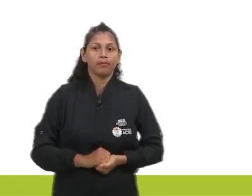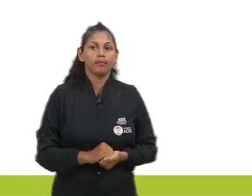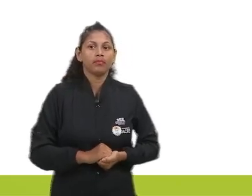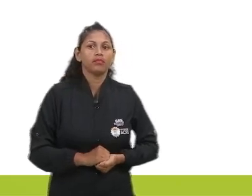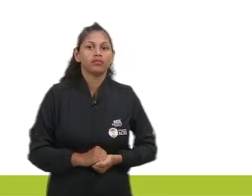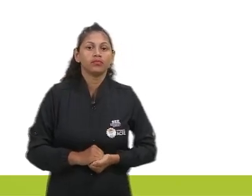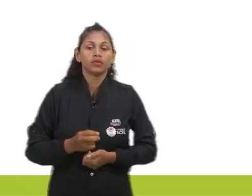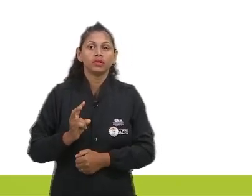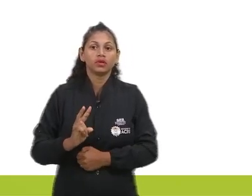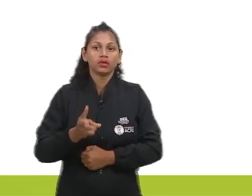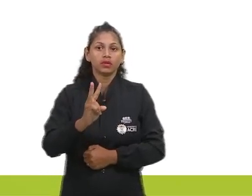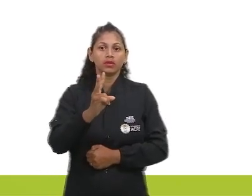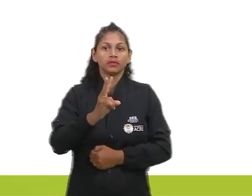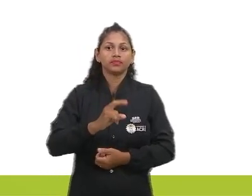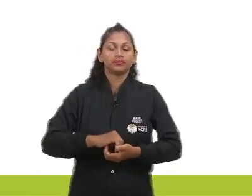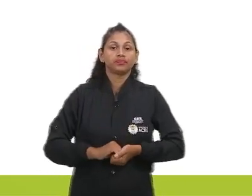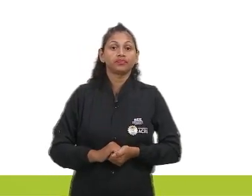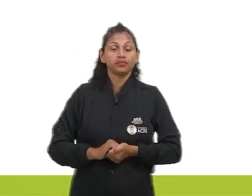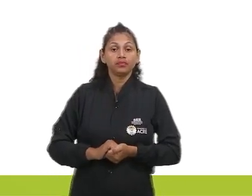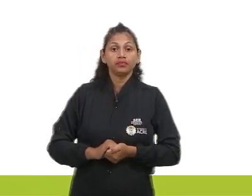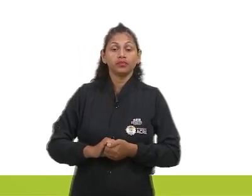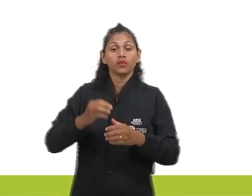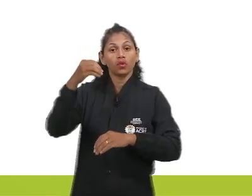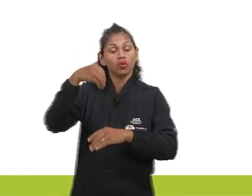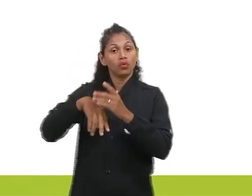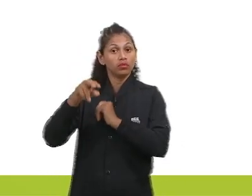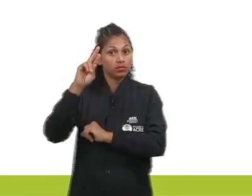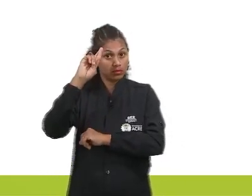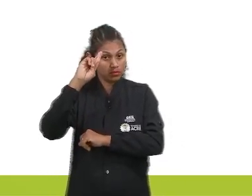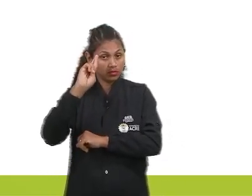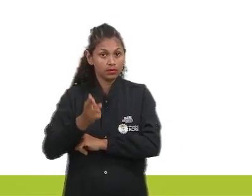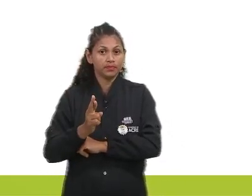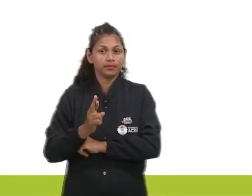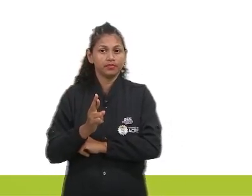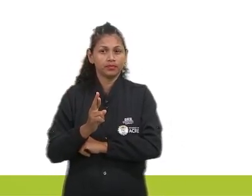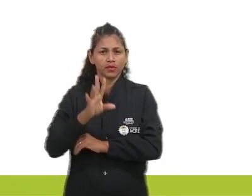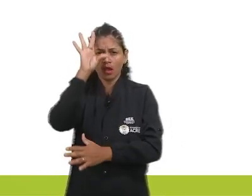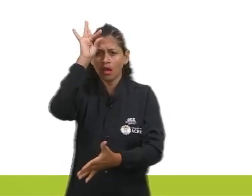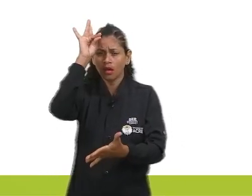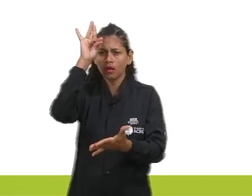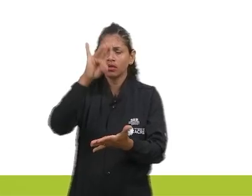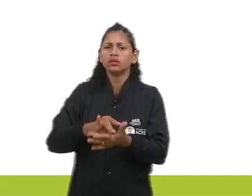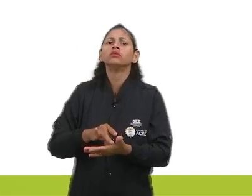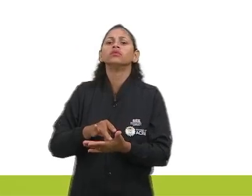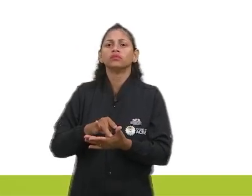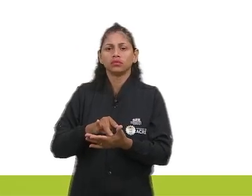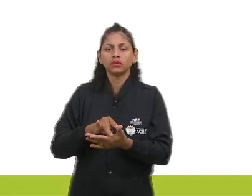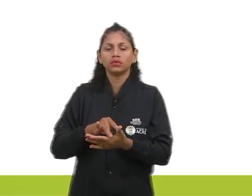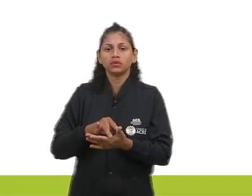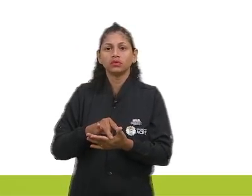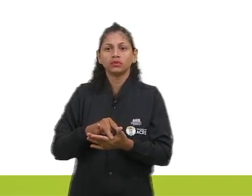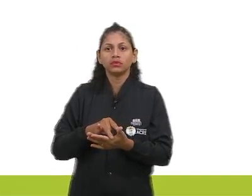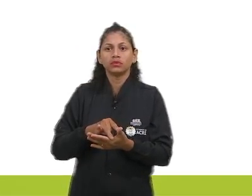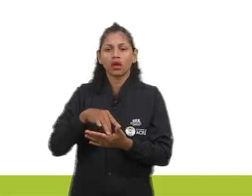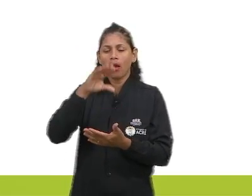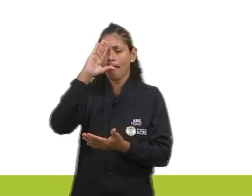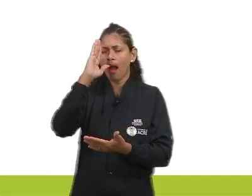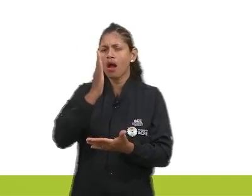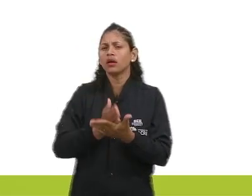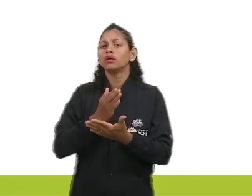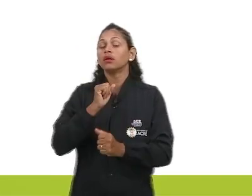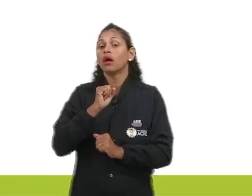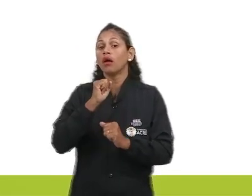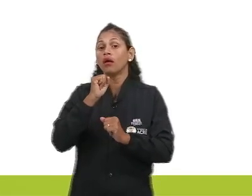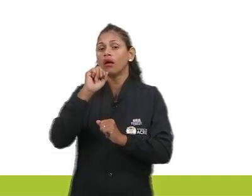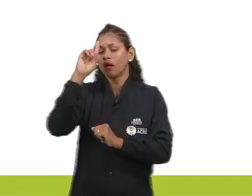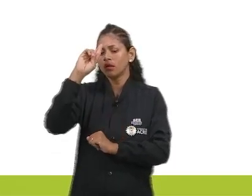continuando, no racionalismo, acredita-se que a razão é o centro do